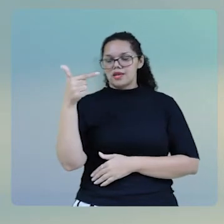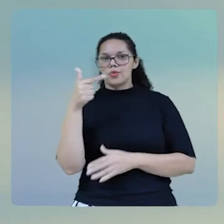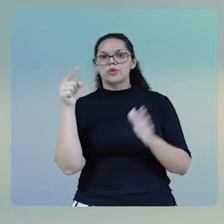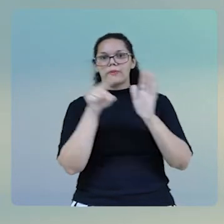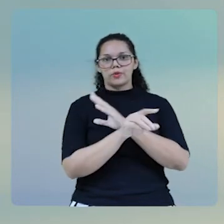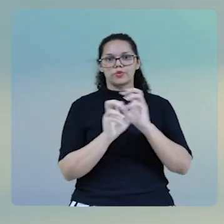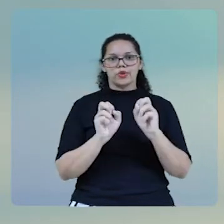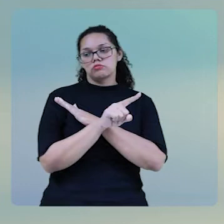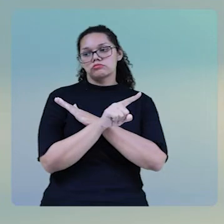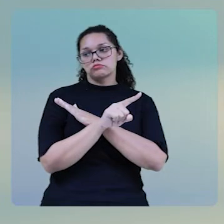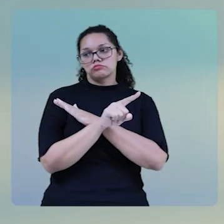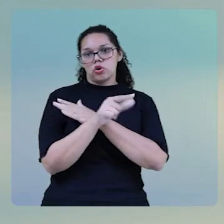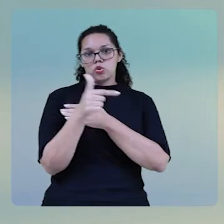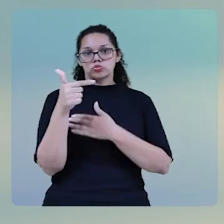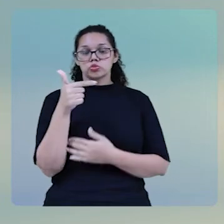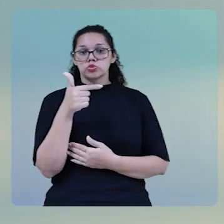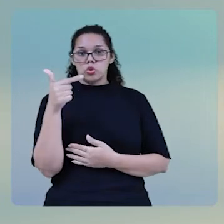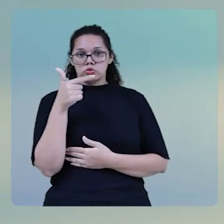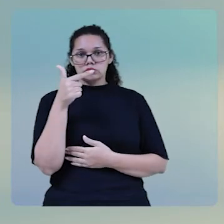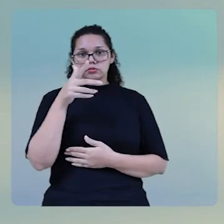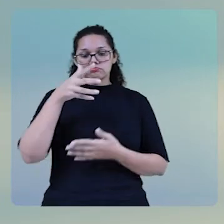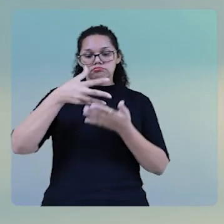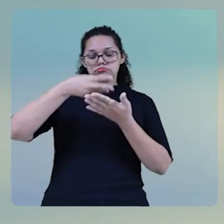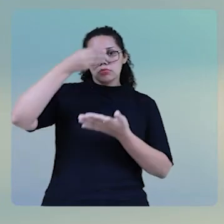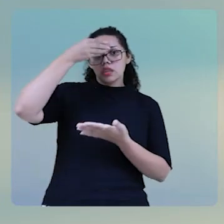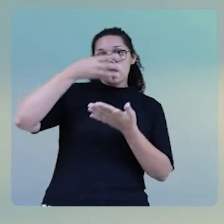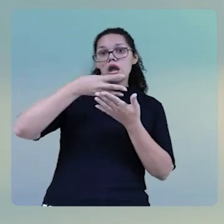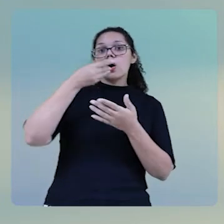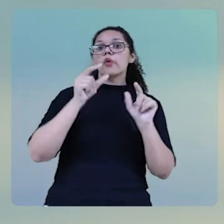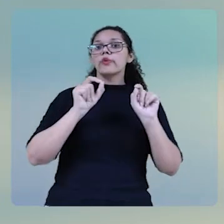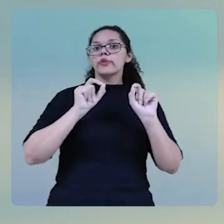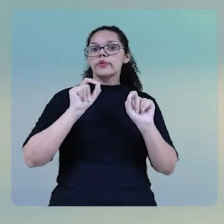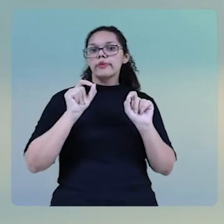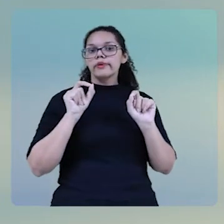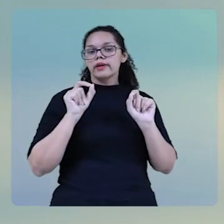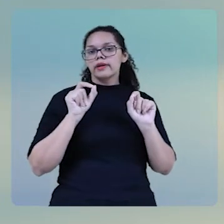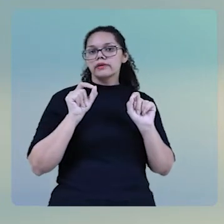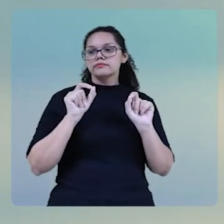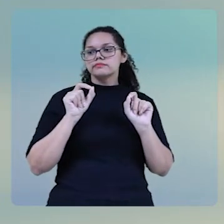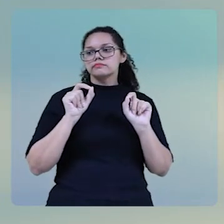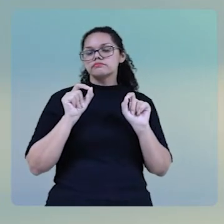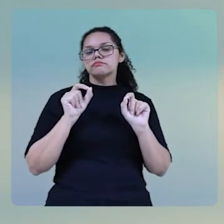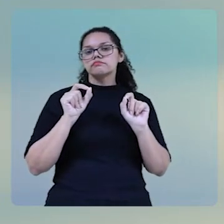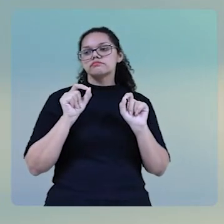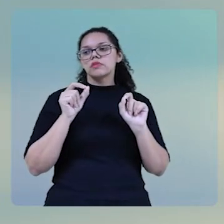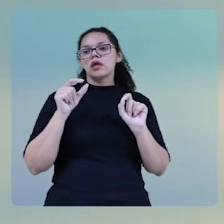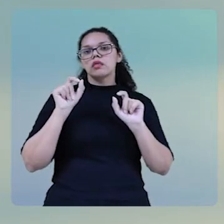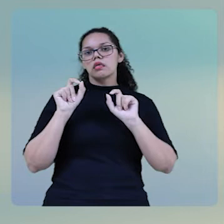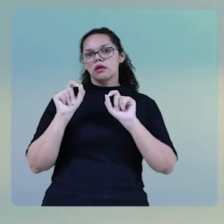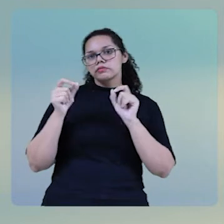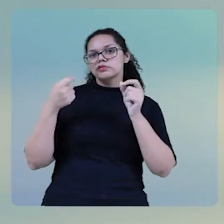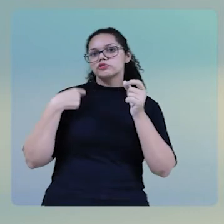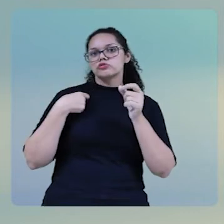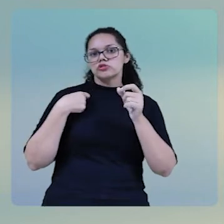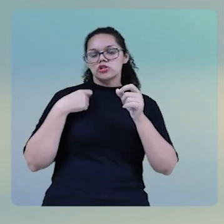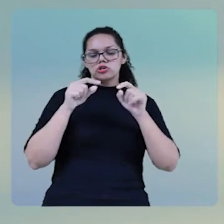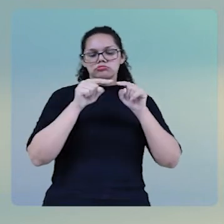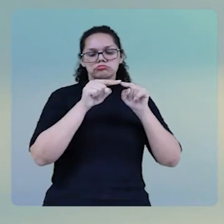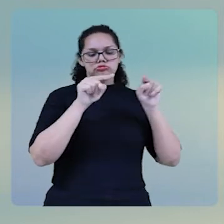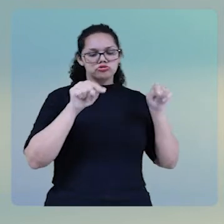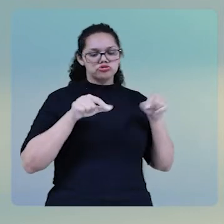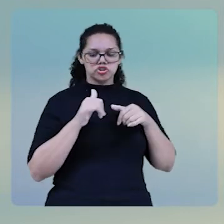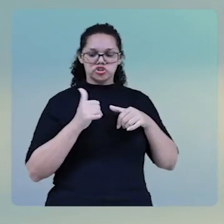lá. Questãozinha teórica, pessoal, que trata sobre geradores e receptores, tá certo? Vamos